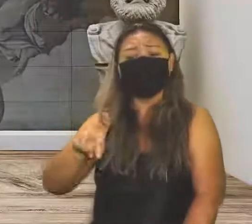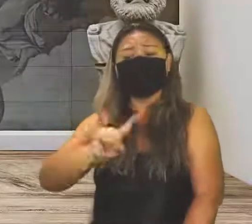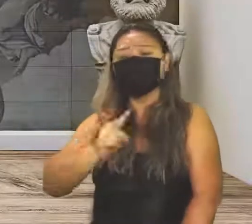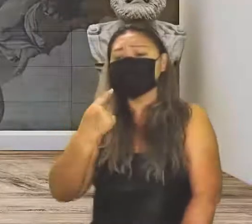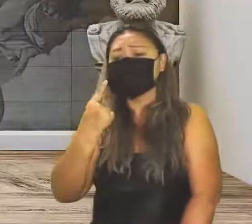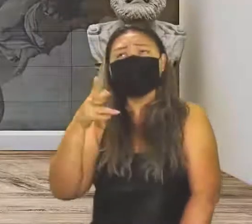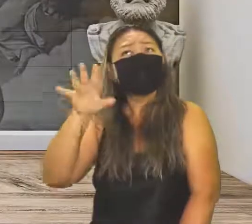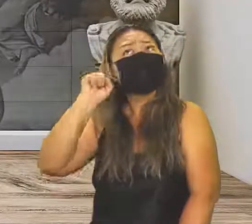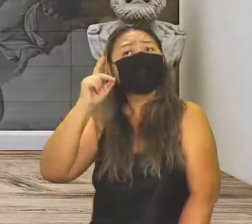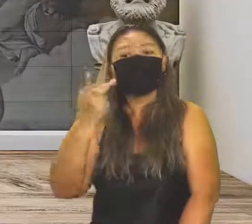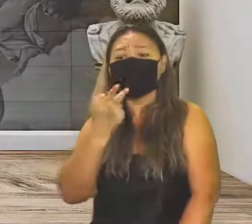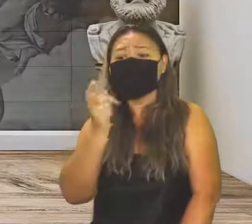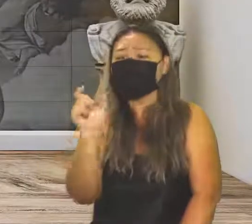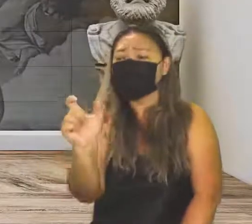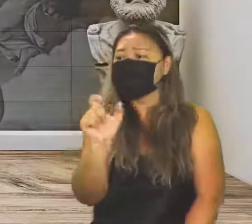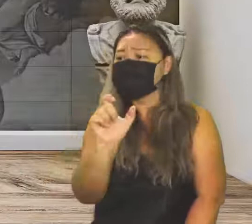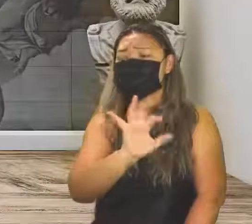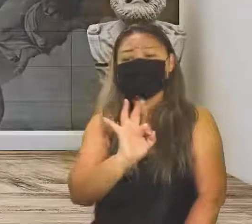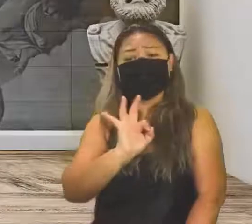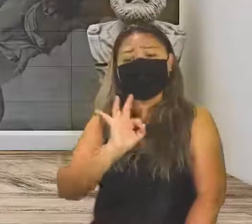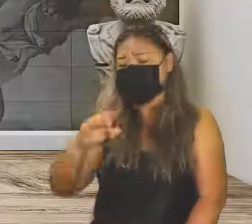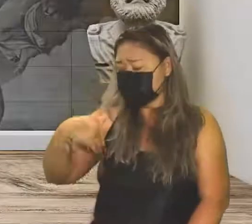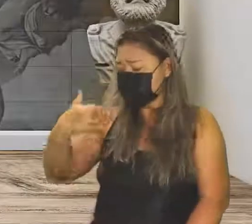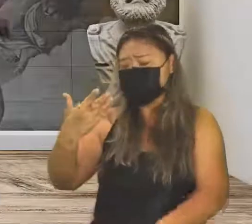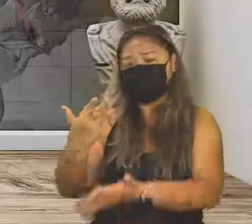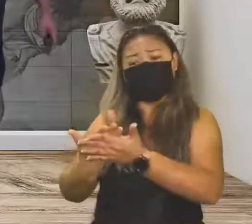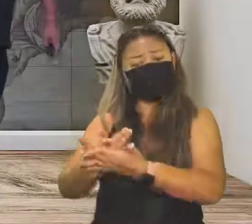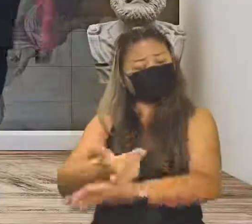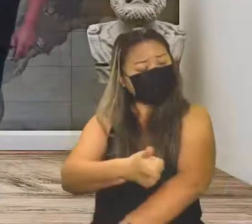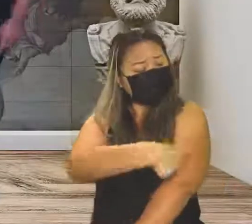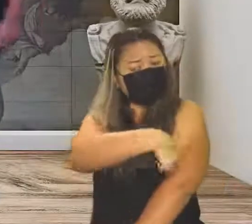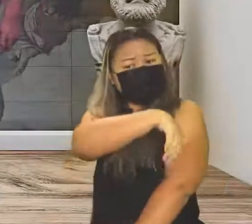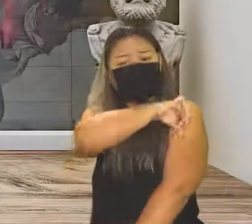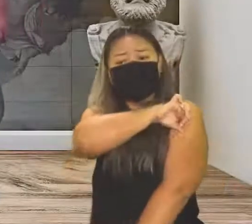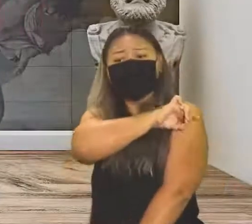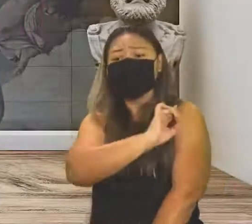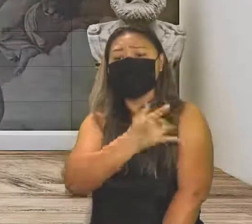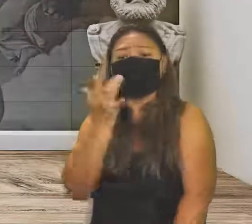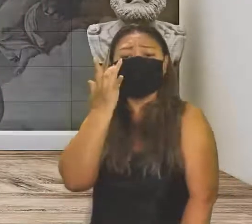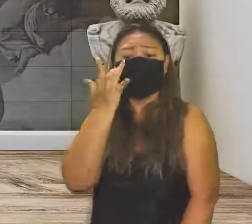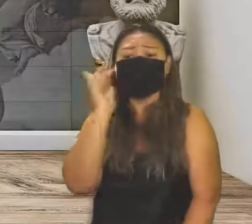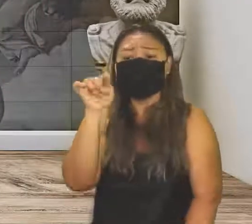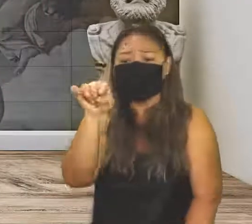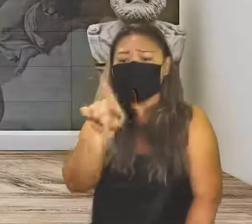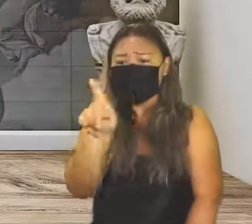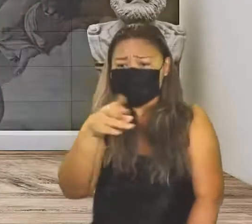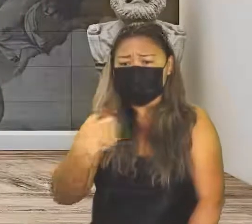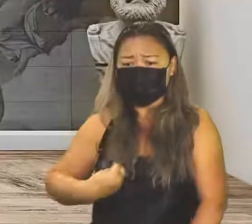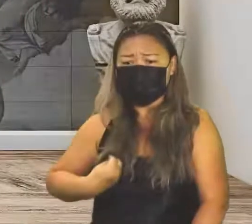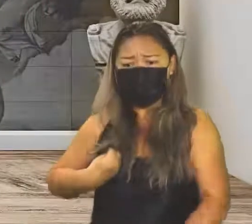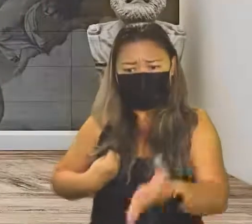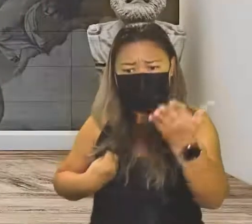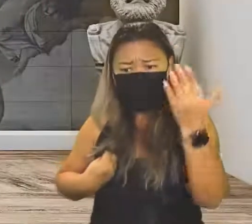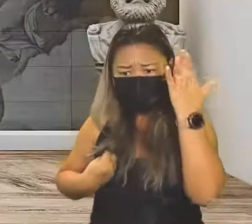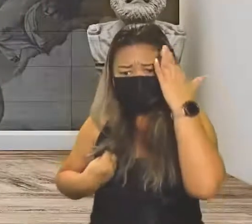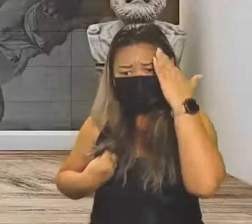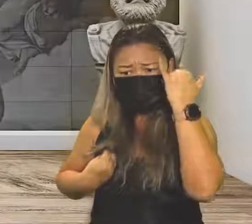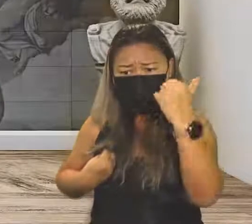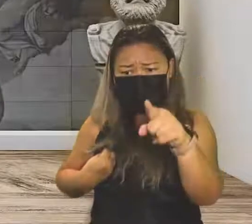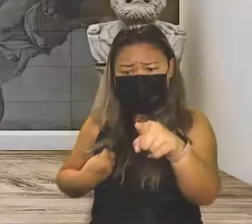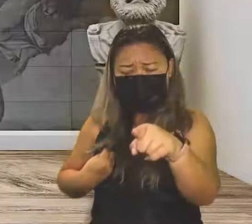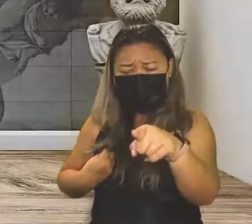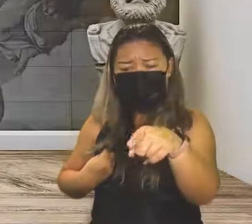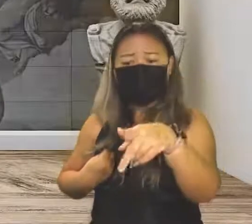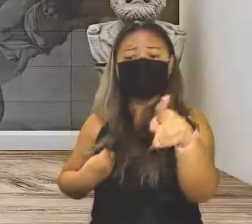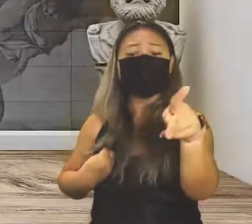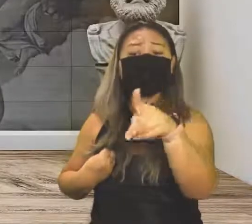nossa, fiz todo o ensino fundamental e não sei. Vocês sabem? Professores presenciais sabem? Isso,